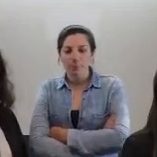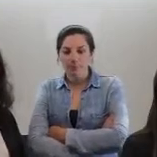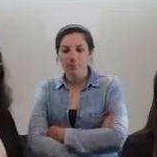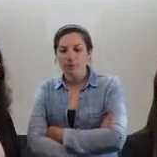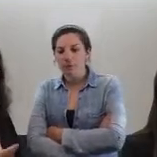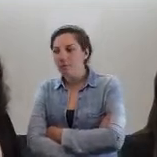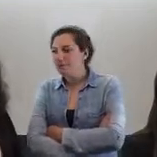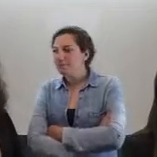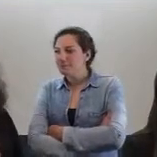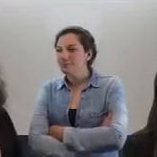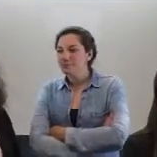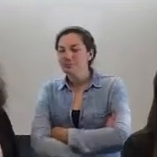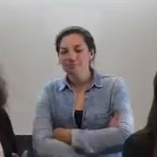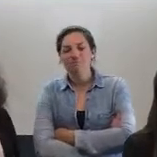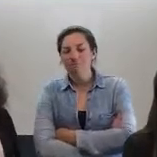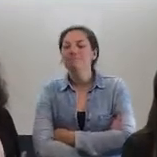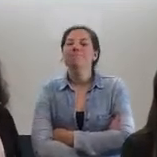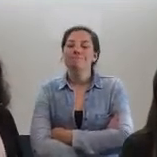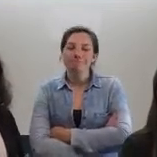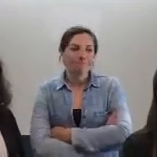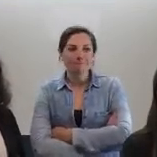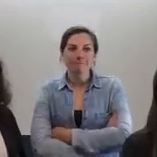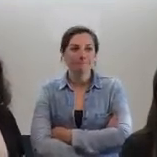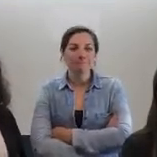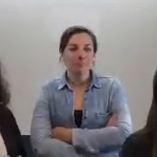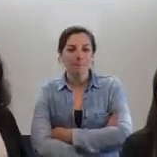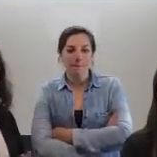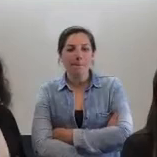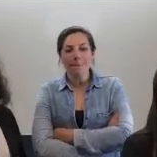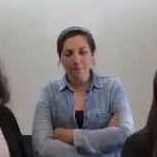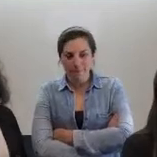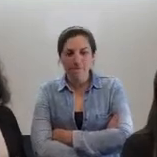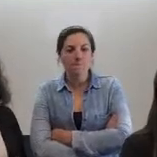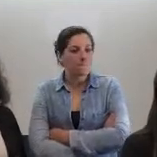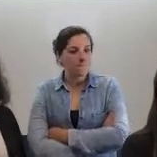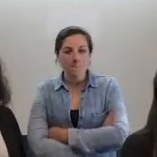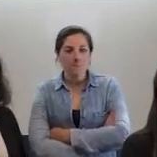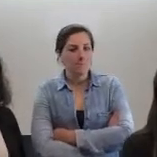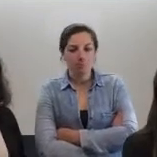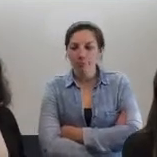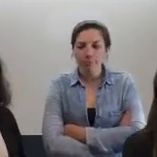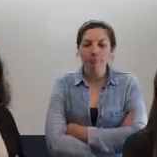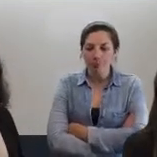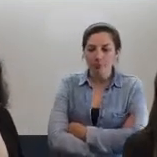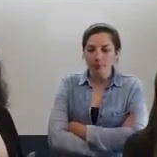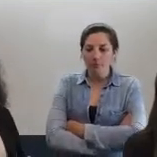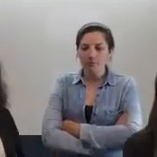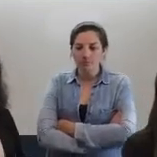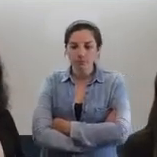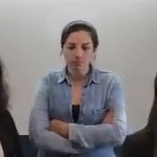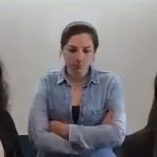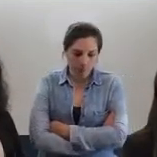bom, que vocês não vão encontrar, às vezes, no Google, que o Google ele não tem uma revisão, assim, feita por cima dele. Pode ser que